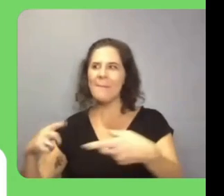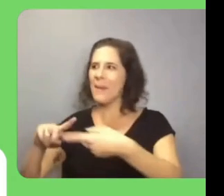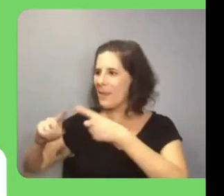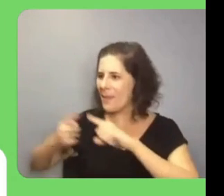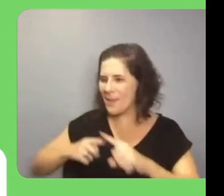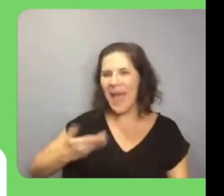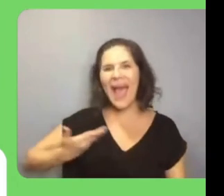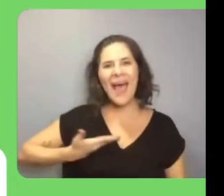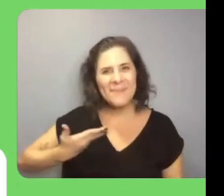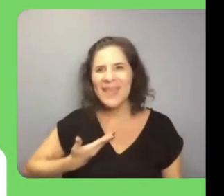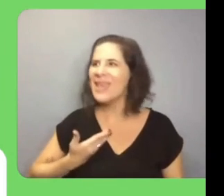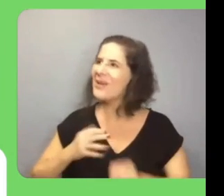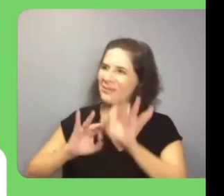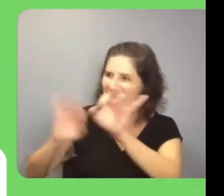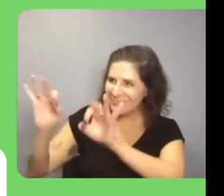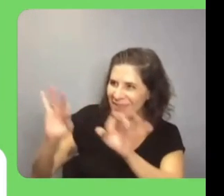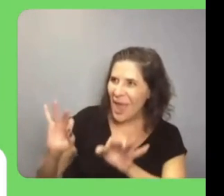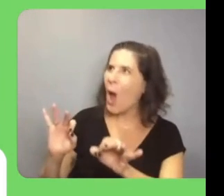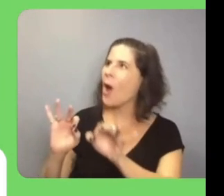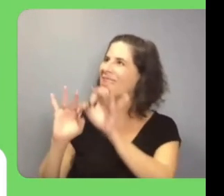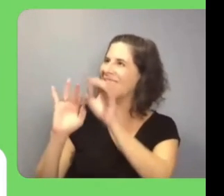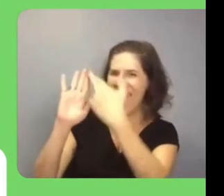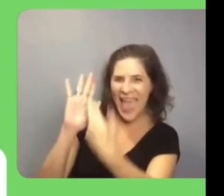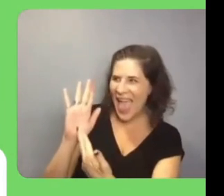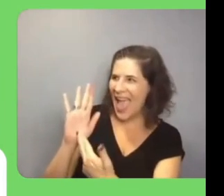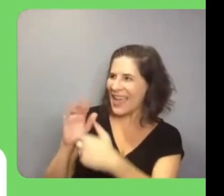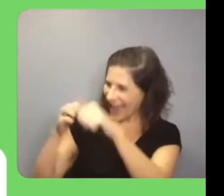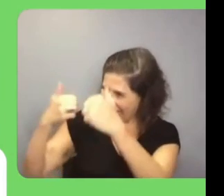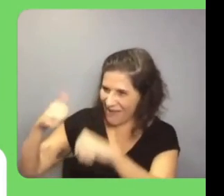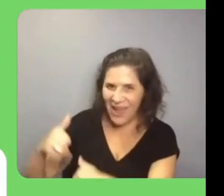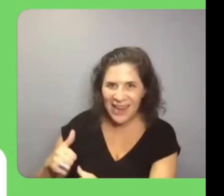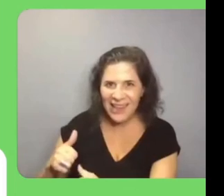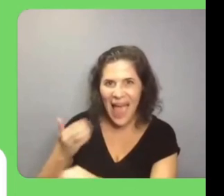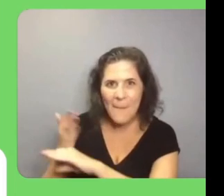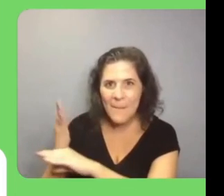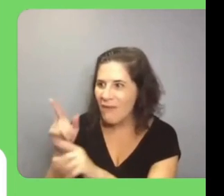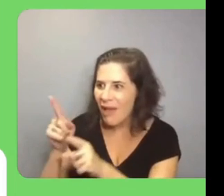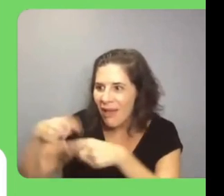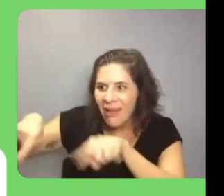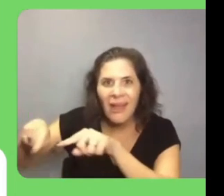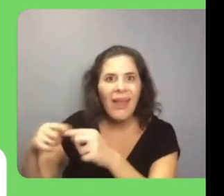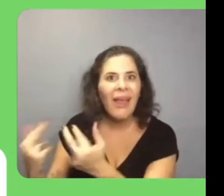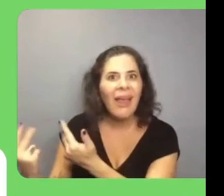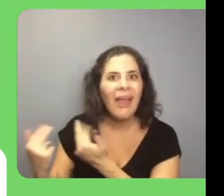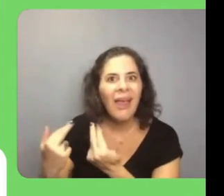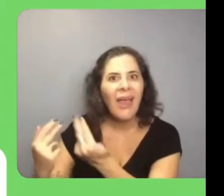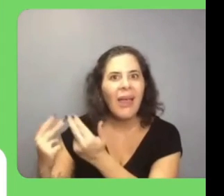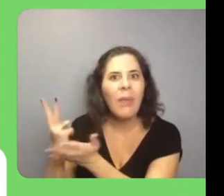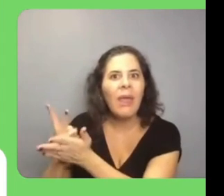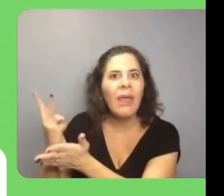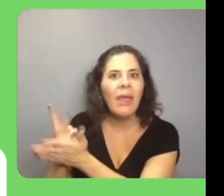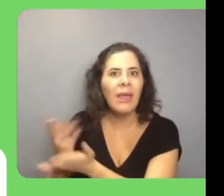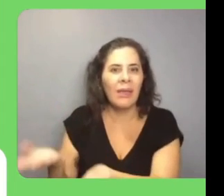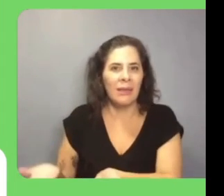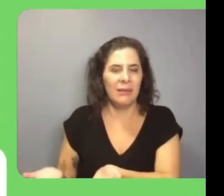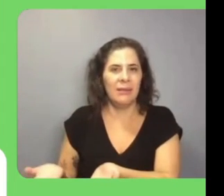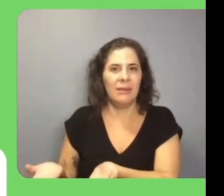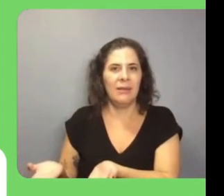avaliam e aprovam. Né? Então, a gente sabe disso tudo. Né? Então, por isso que políticas públicas precisam